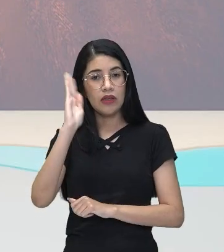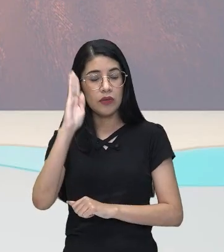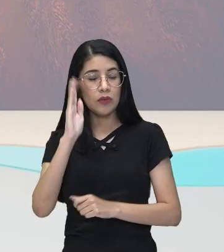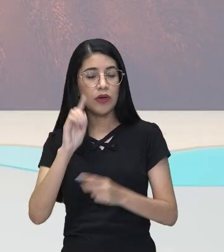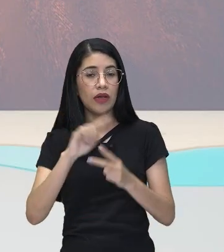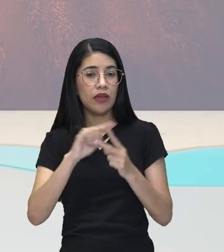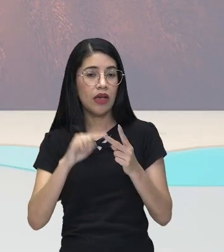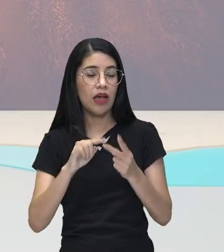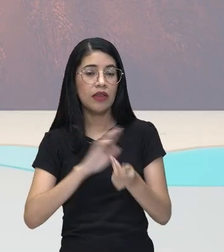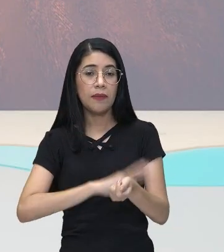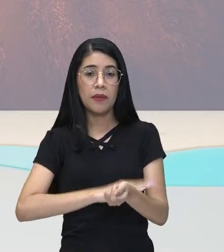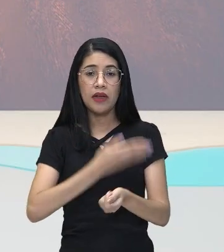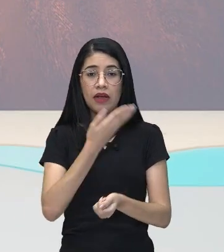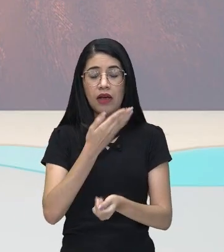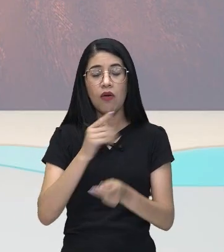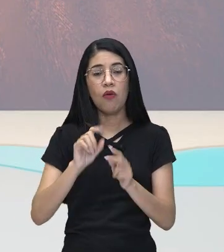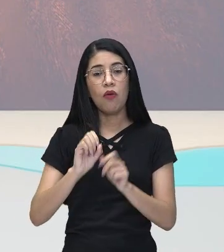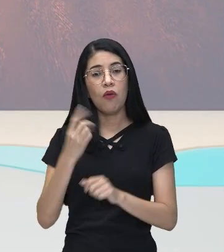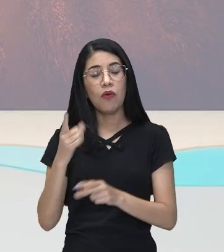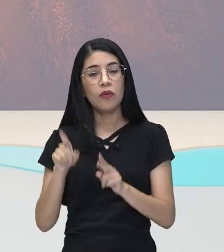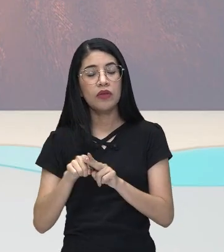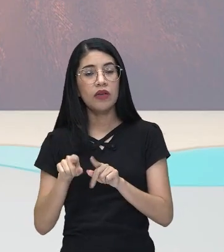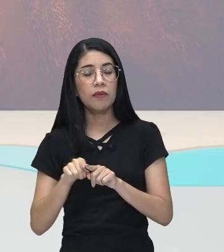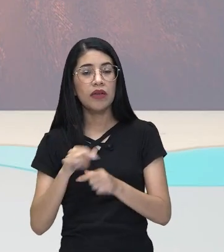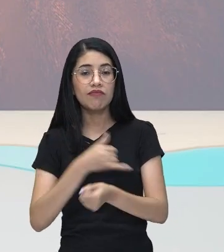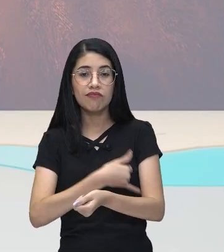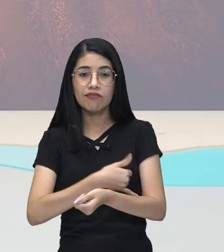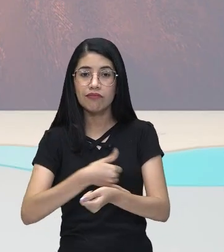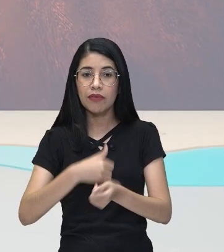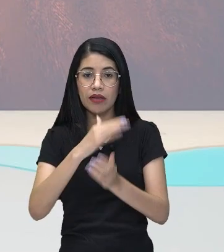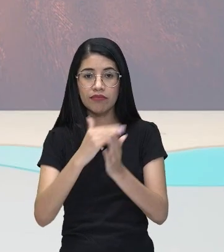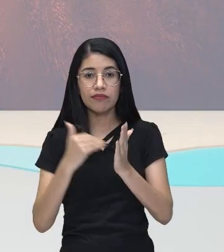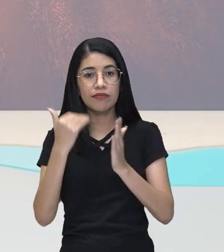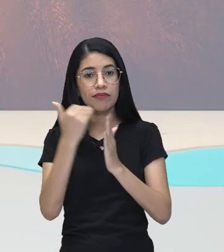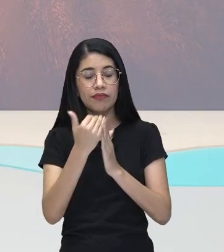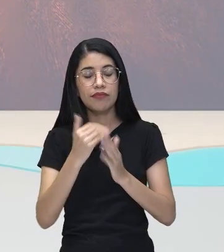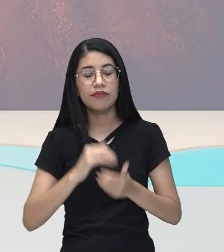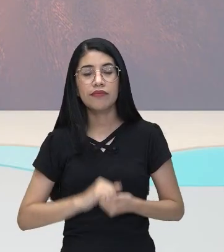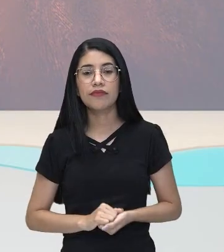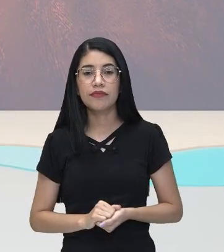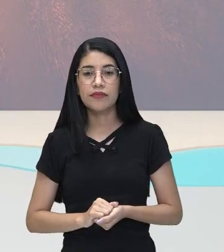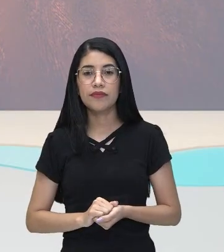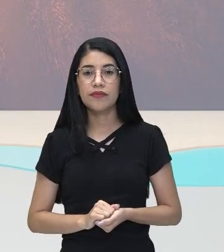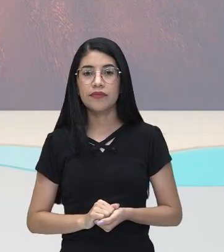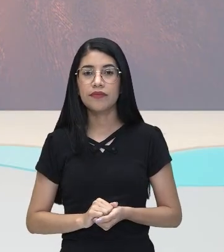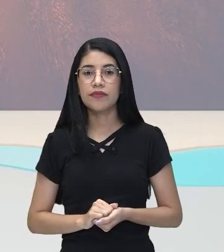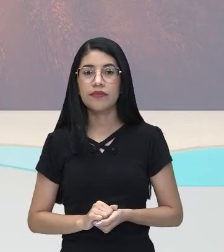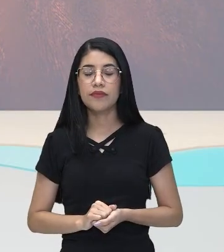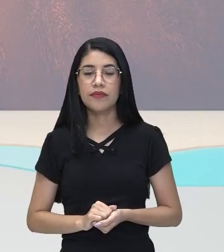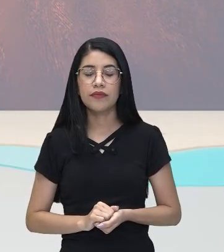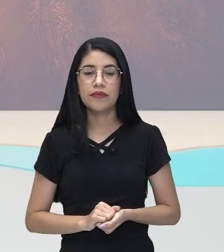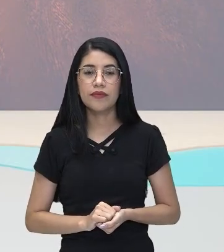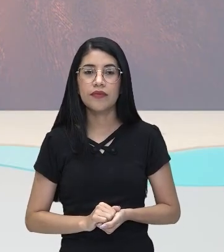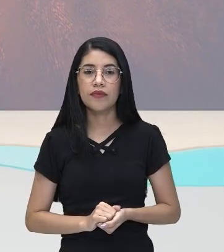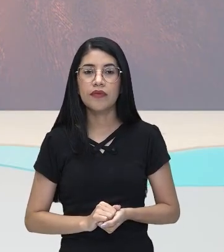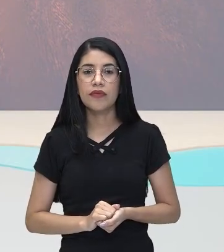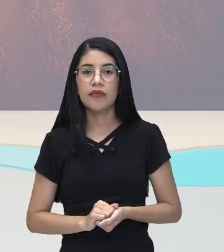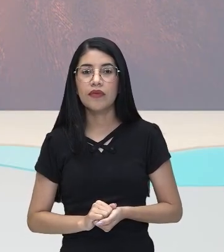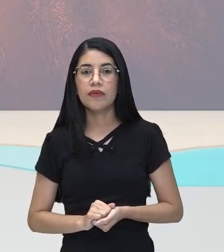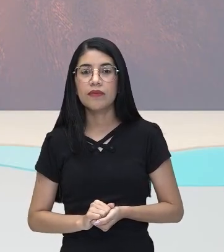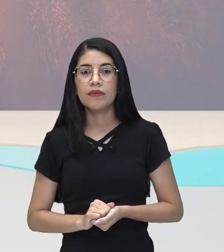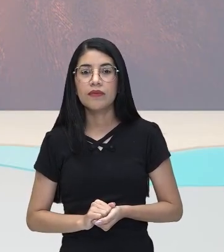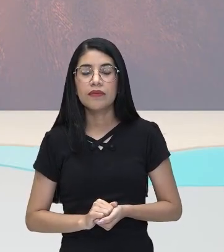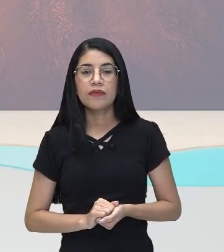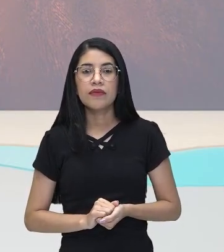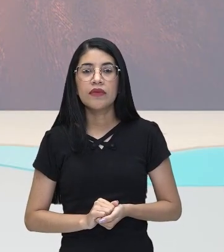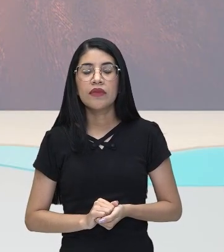elevada ou, tá aqui, ó, por causa do excesso de gordura no seu sangue, tá bom? Prosseguindo, nós vamos ver aí, ó,